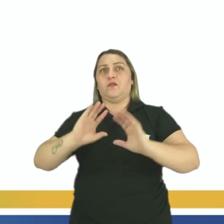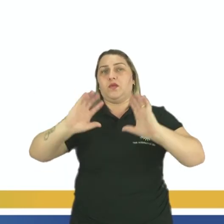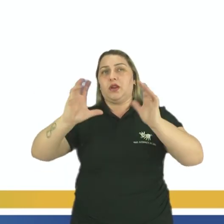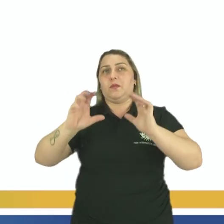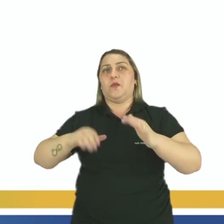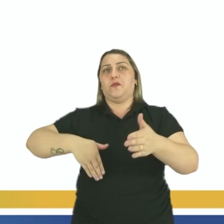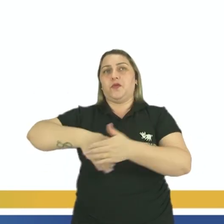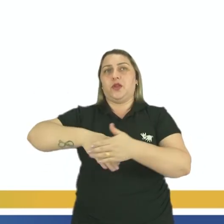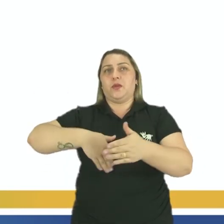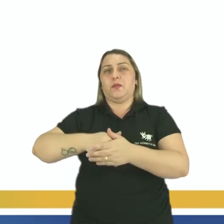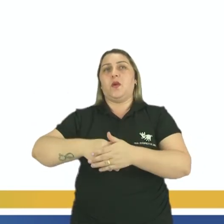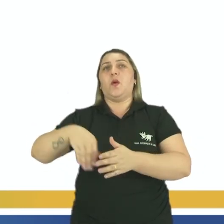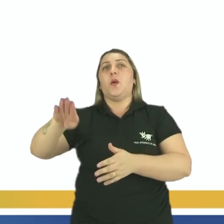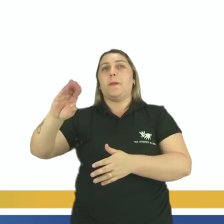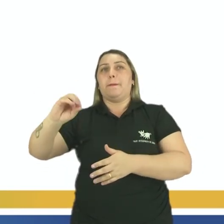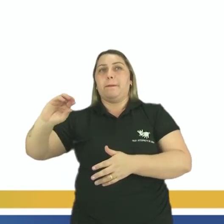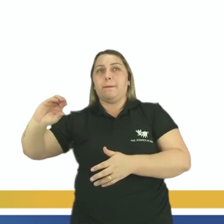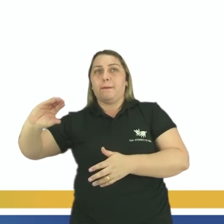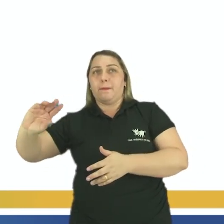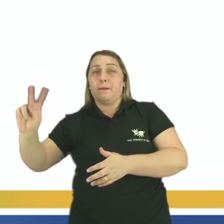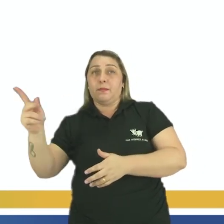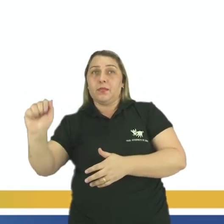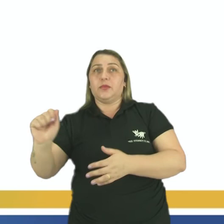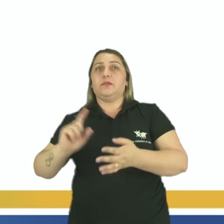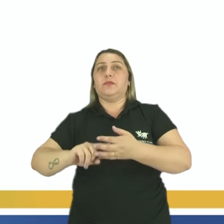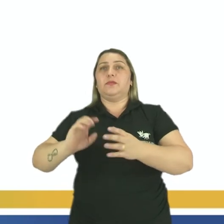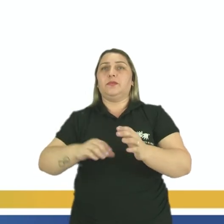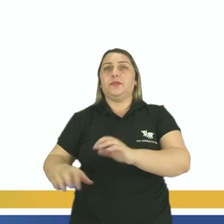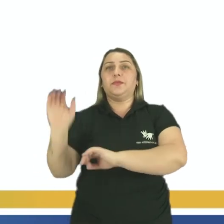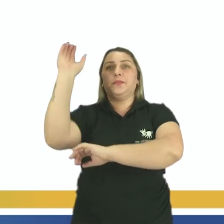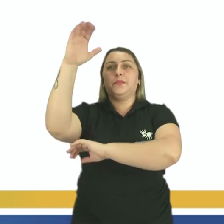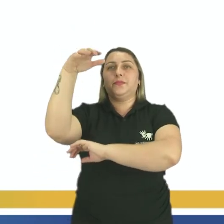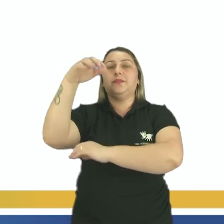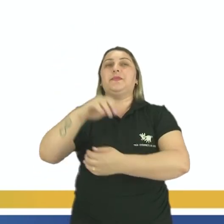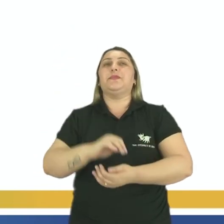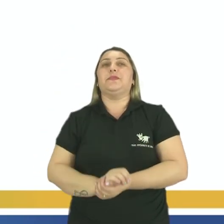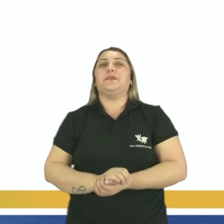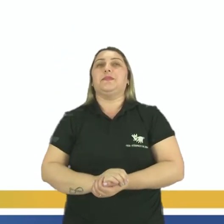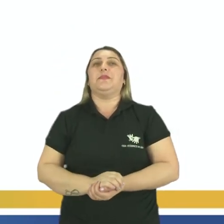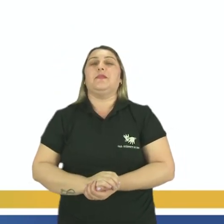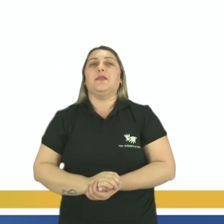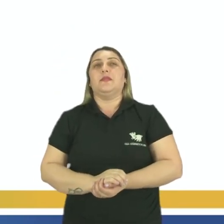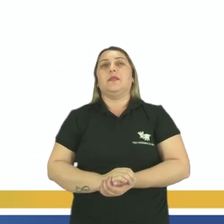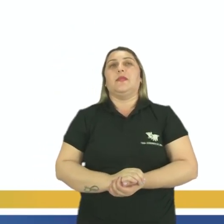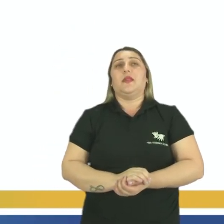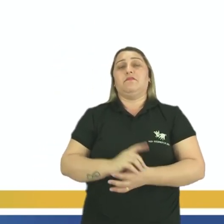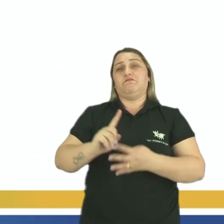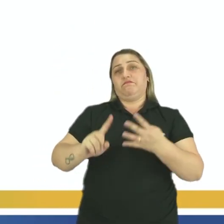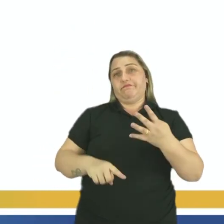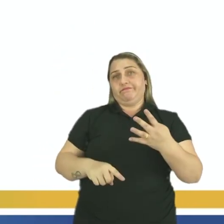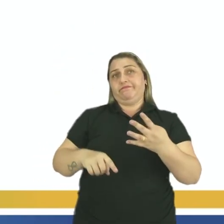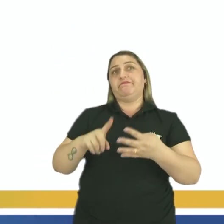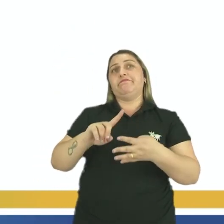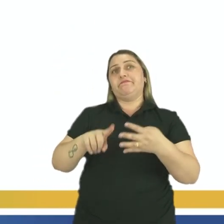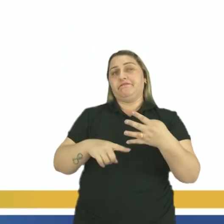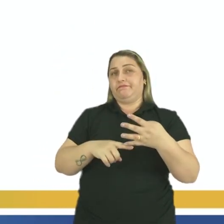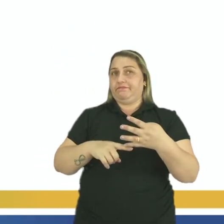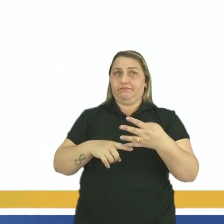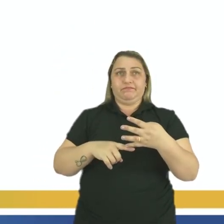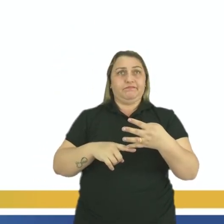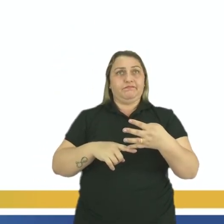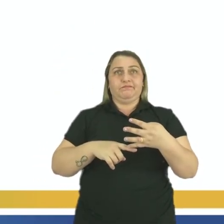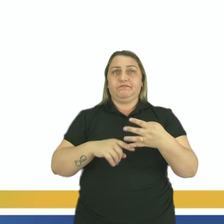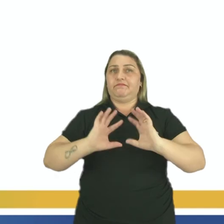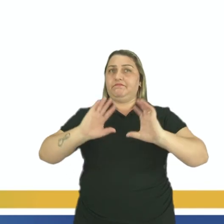A, voleibol, B, futebol, C, botia e D, basquetebol. Então, se a gente for por